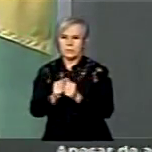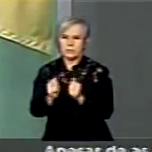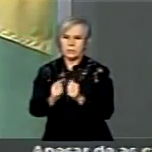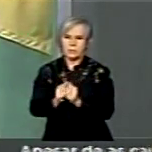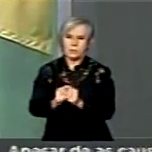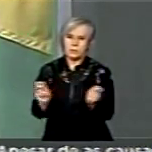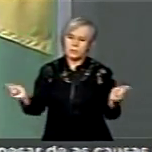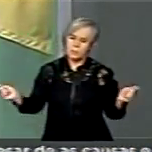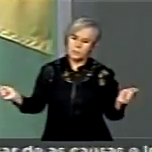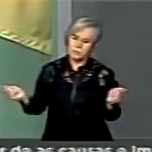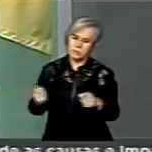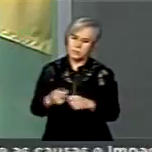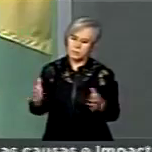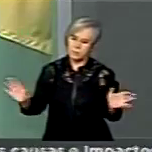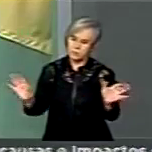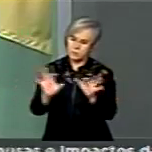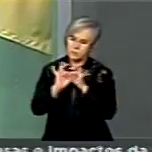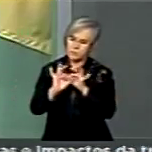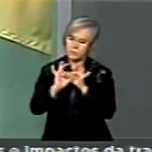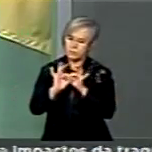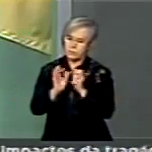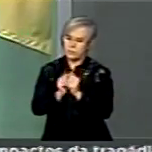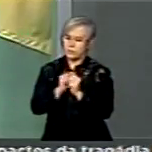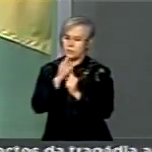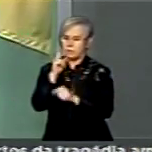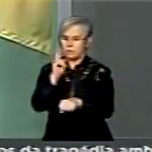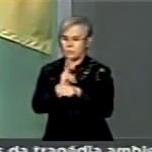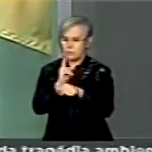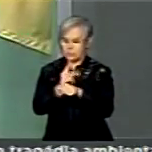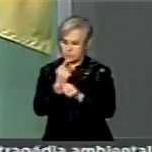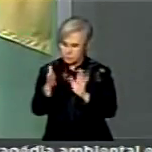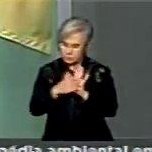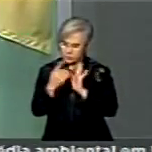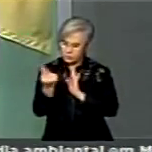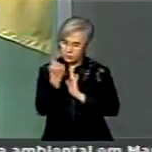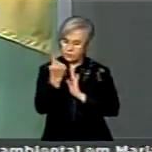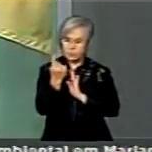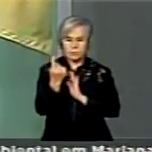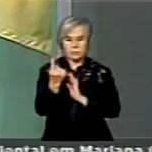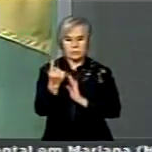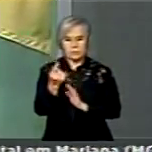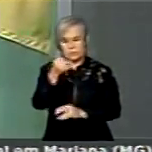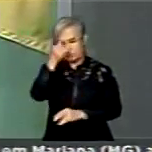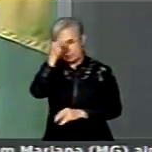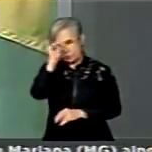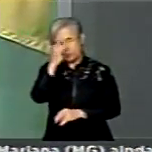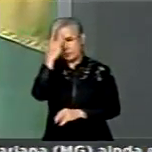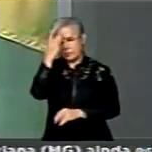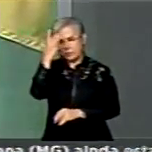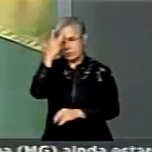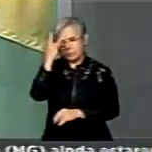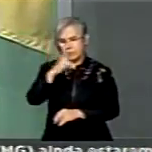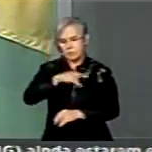todos sejam capazes de unificar uma proposição única para que a gente não possa ter no amanhã uma